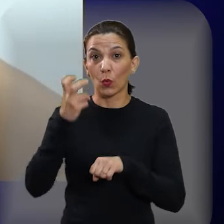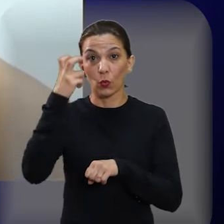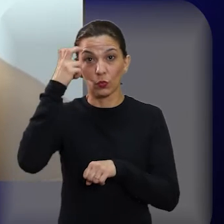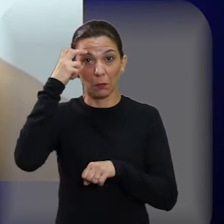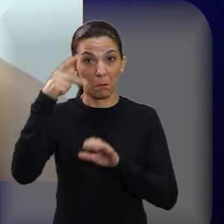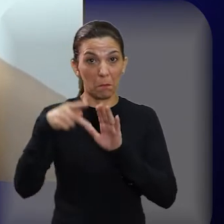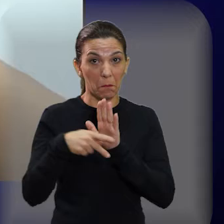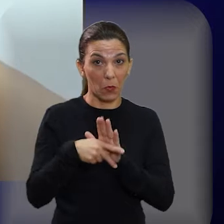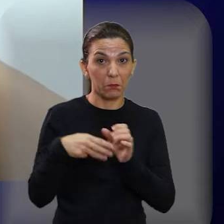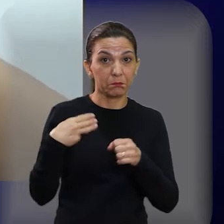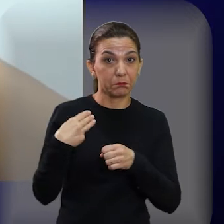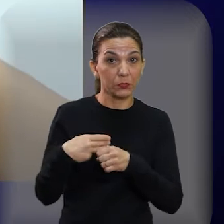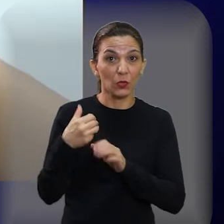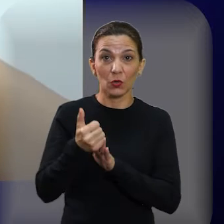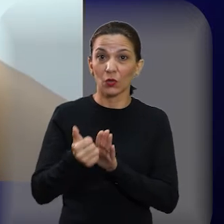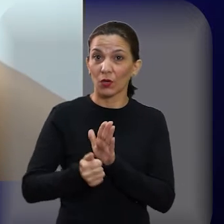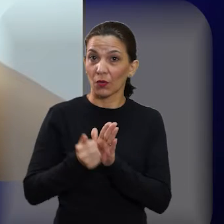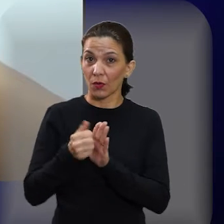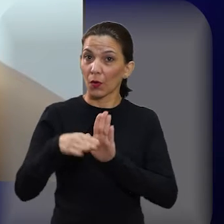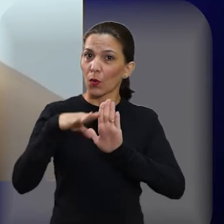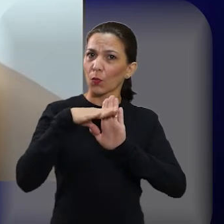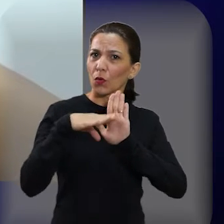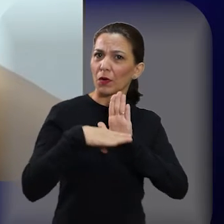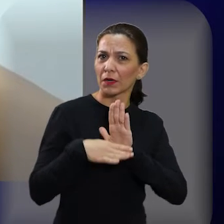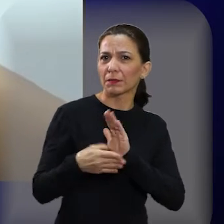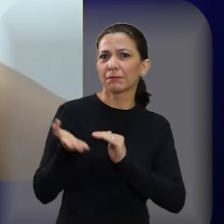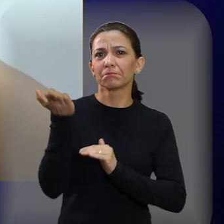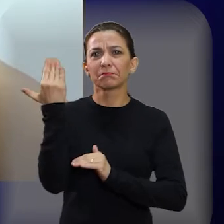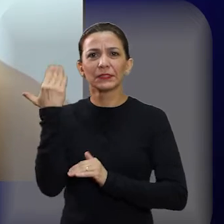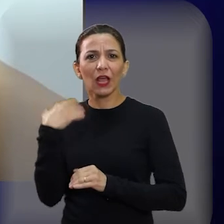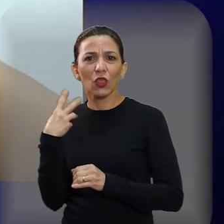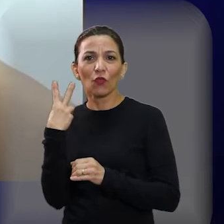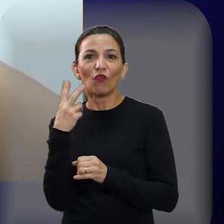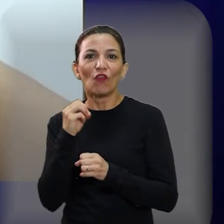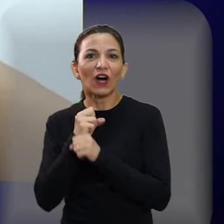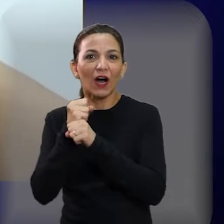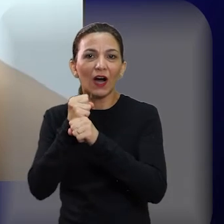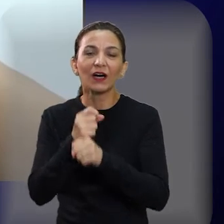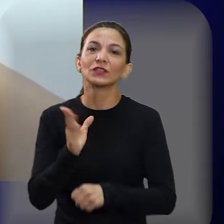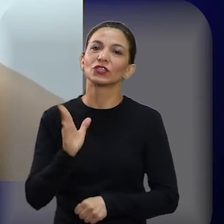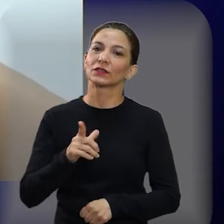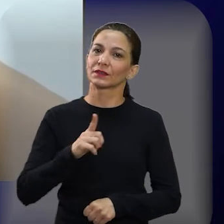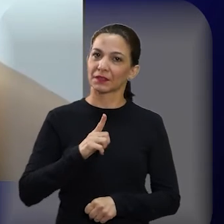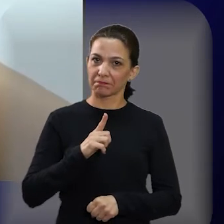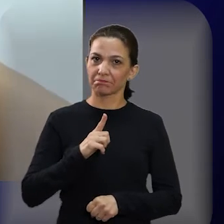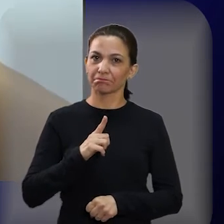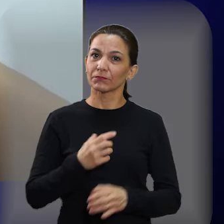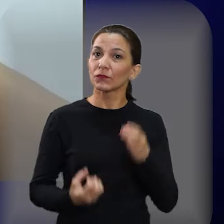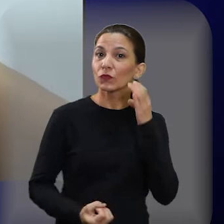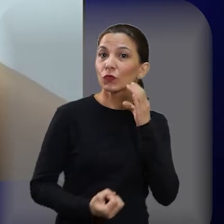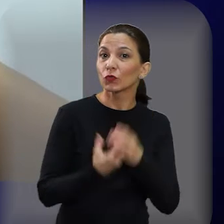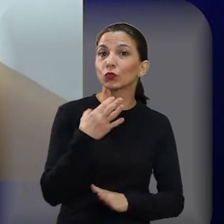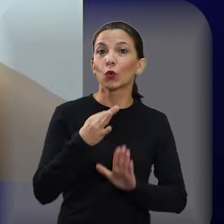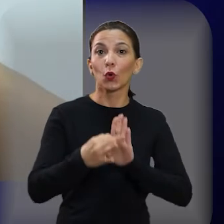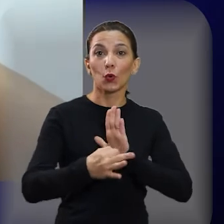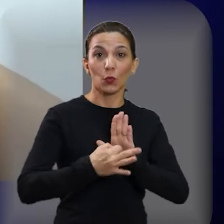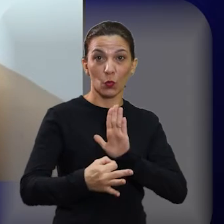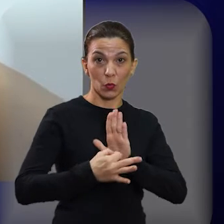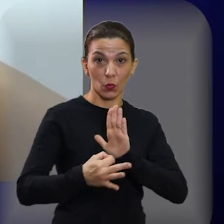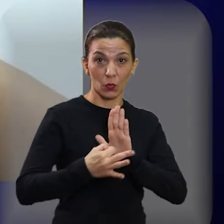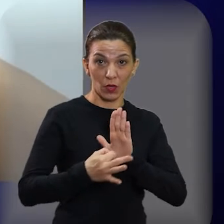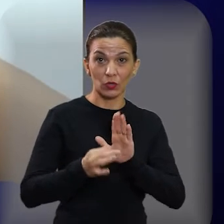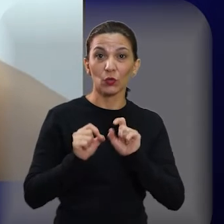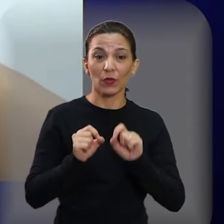As oficinas culturais municipais de Araraquara é um programa que já tem 20 anos de existência. E ele surge com essa proposta